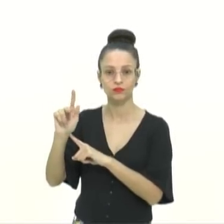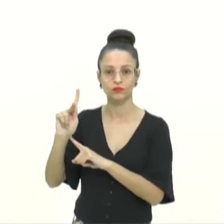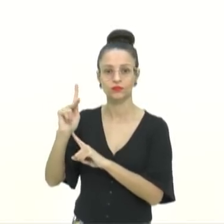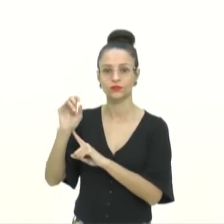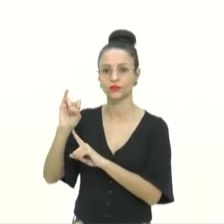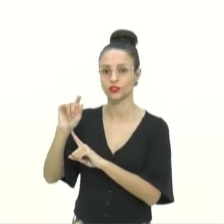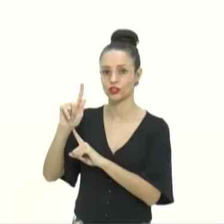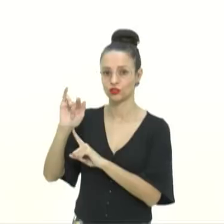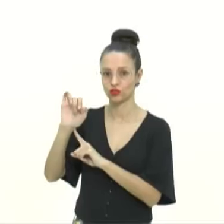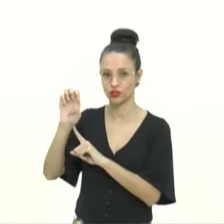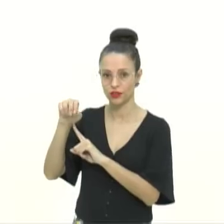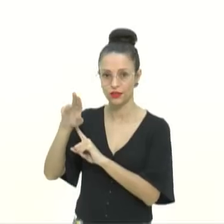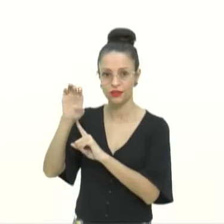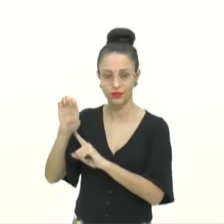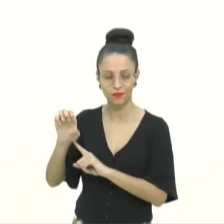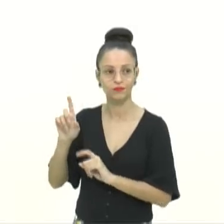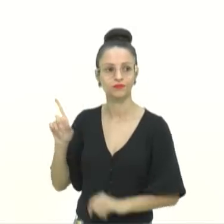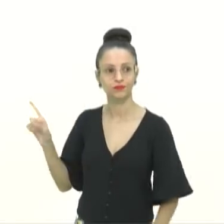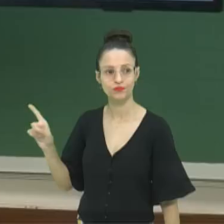Higiene.